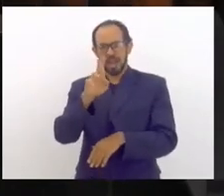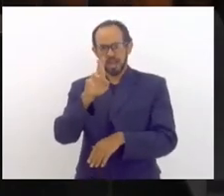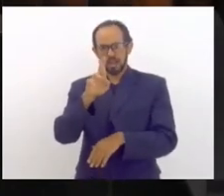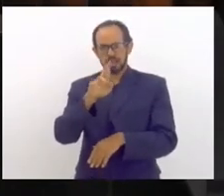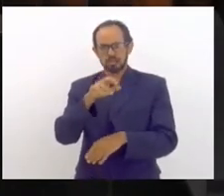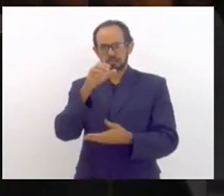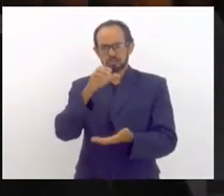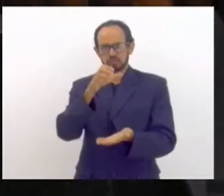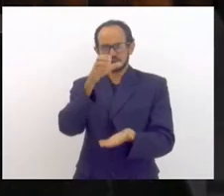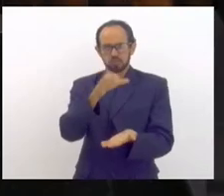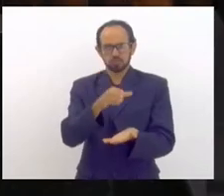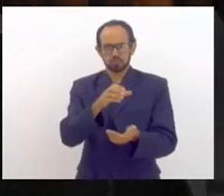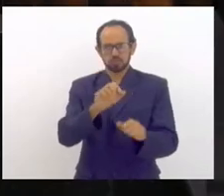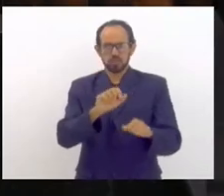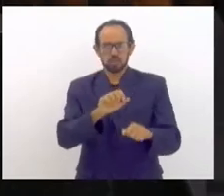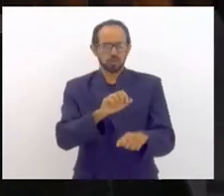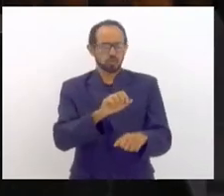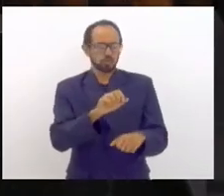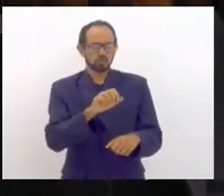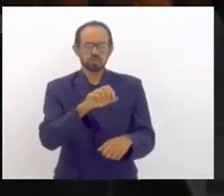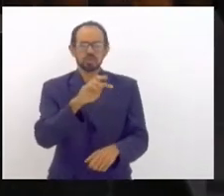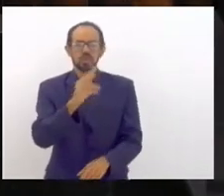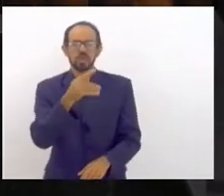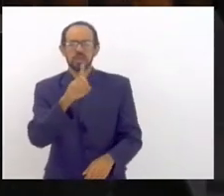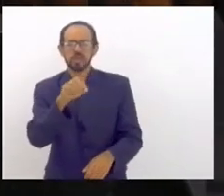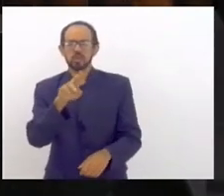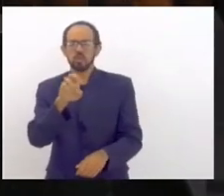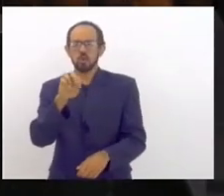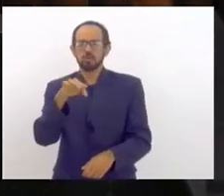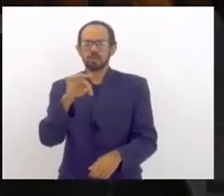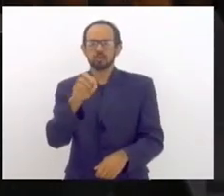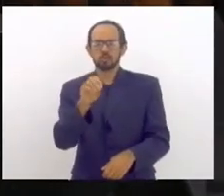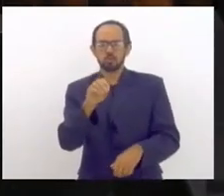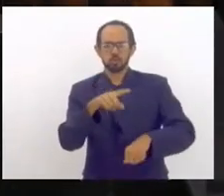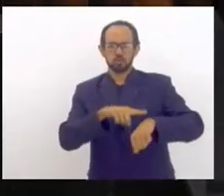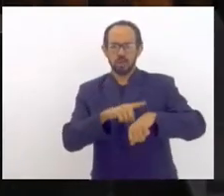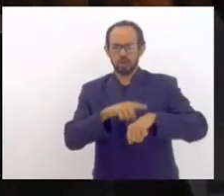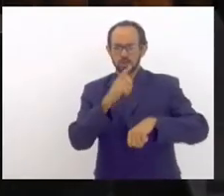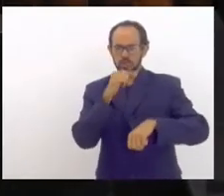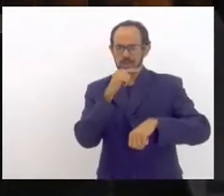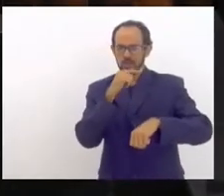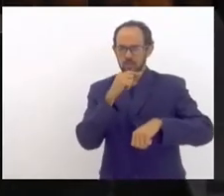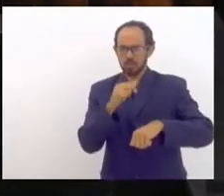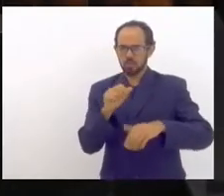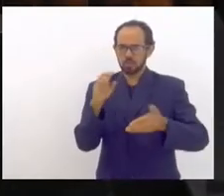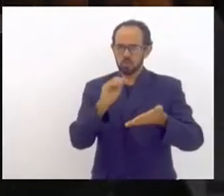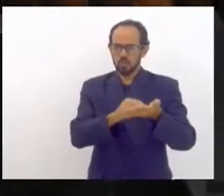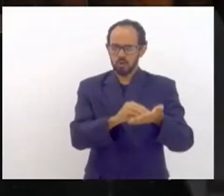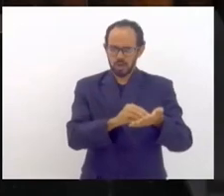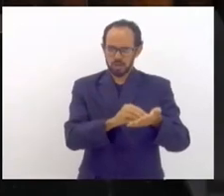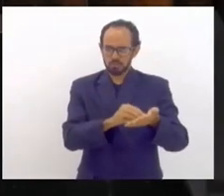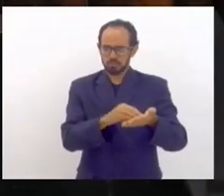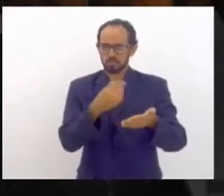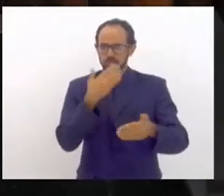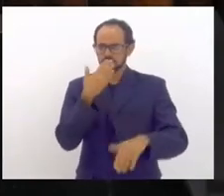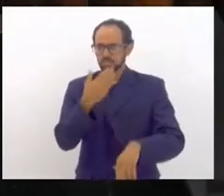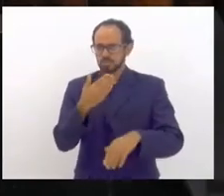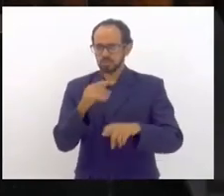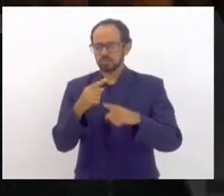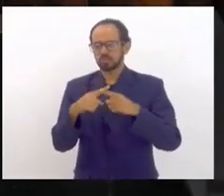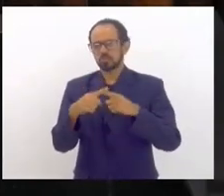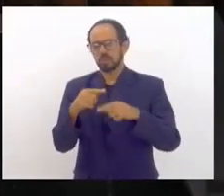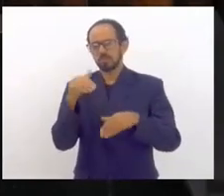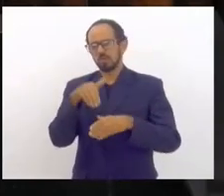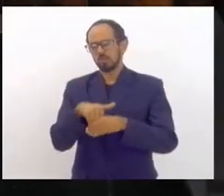instalado. Pedi ajuda dos colegas para que esse projeto seja aprovado, vai passar pelas comissões, para que a gente possa votar aqui, mas